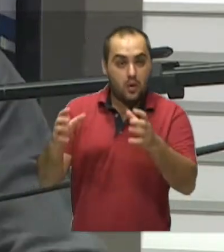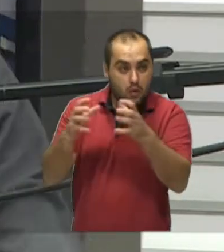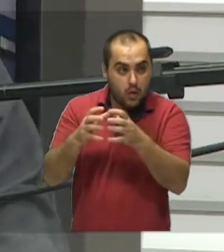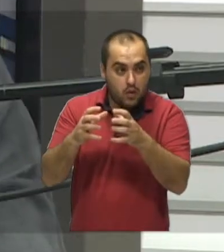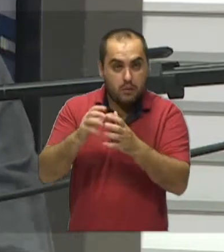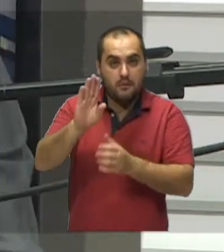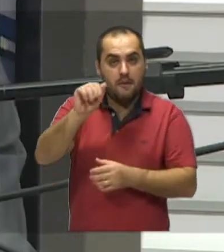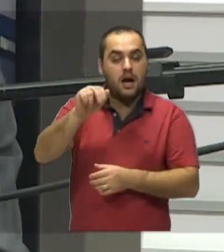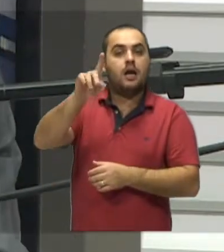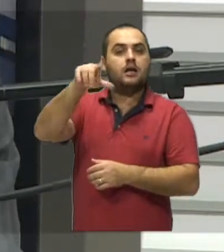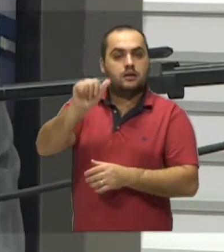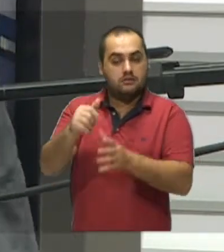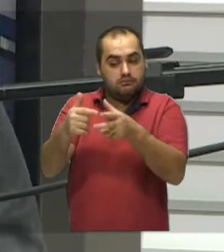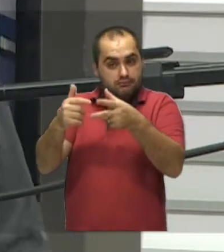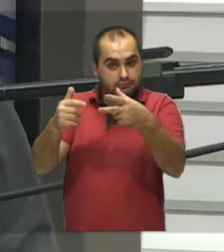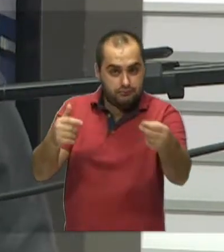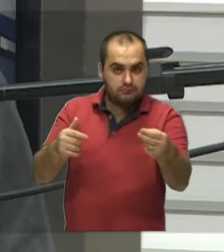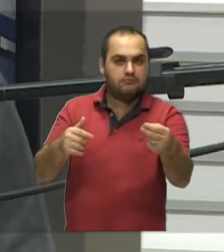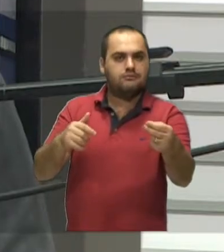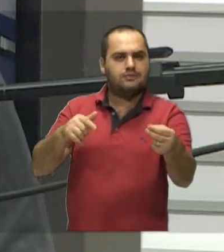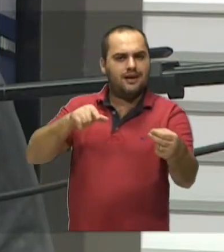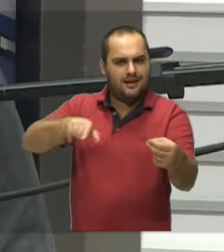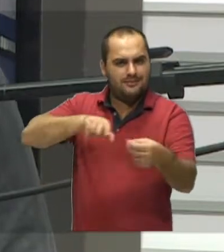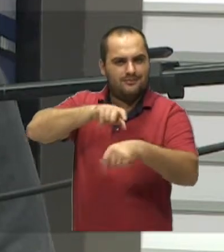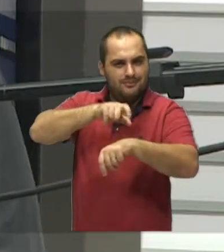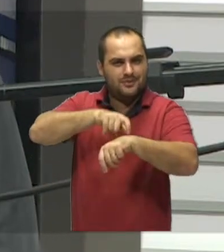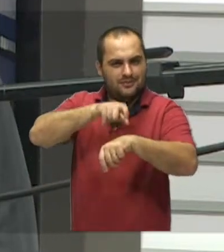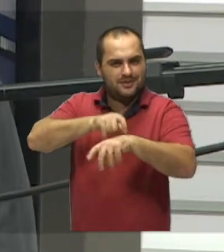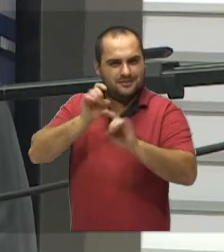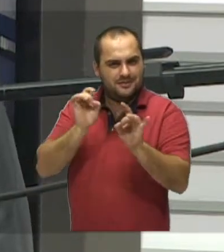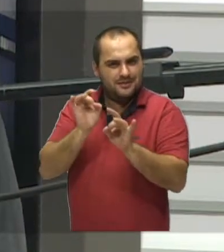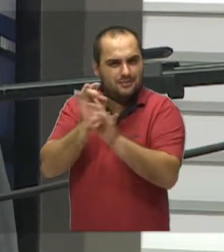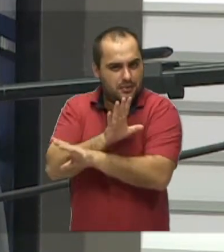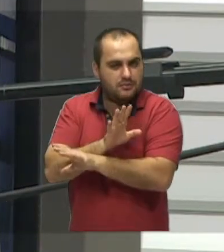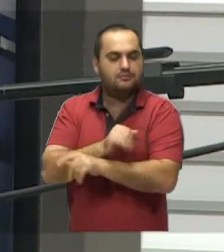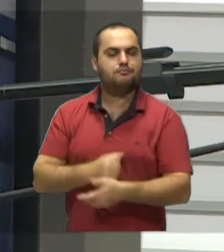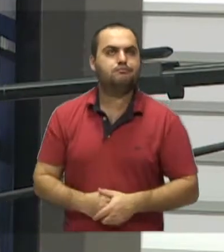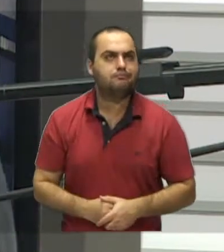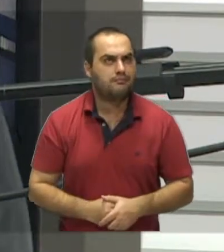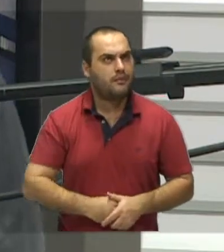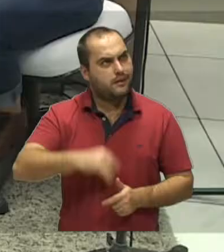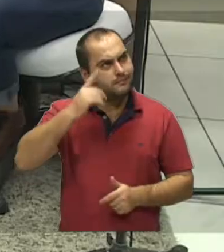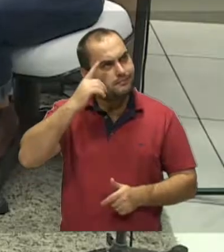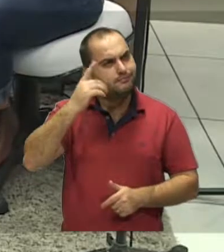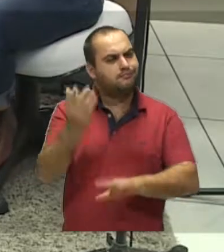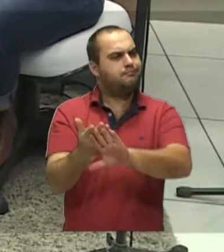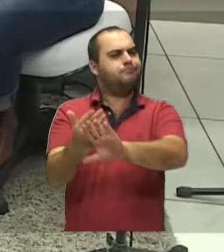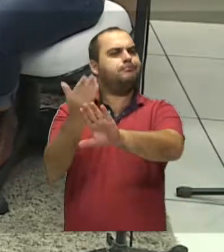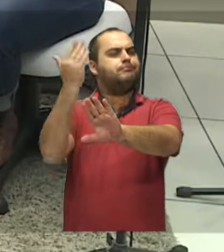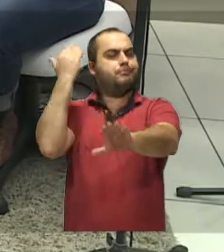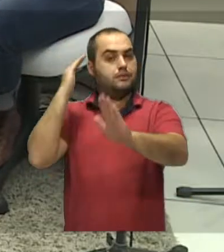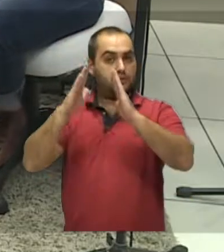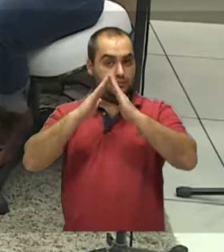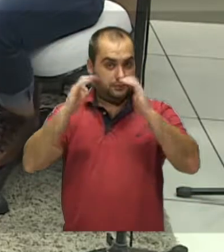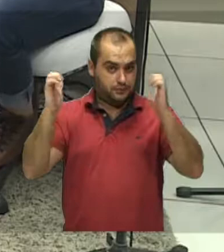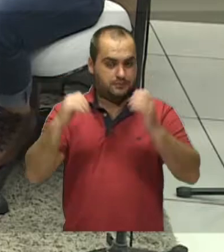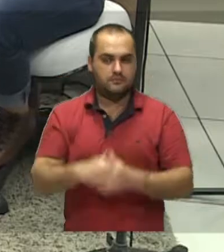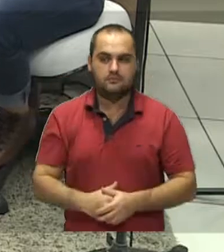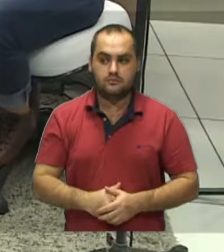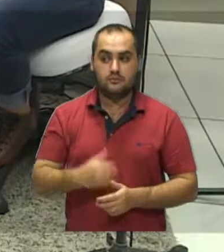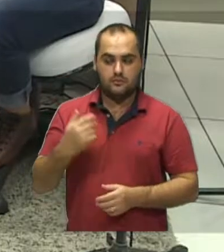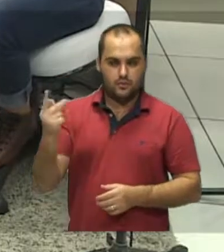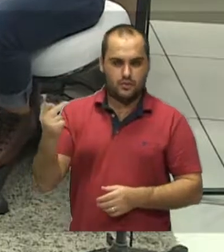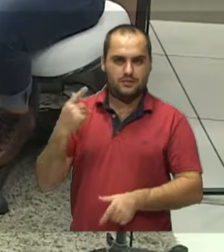que seguiu o seu caminho, aquele momento terminou. E aí, um dia em Brusque, um grande amigo, a gente inclusive trabalhou junto